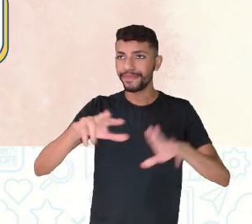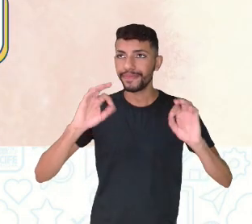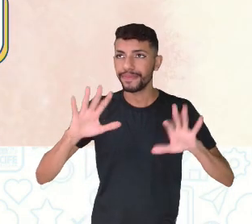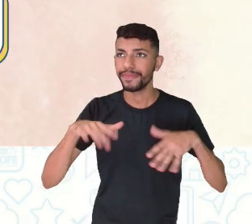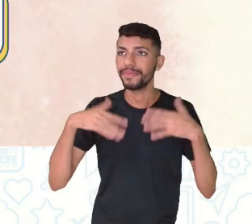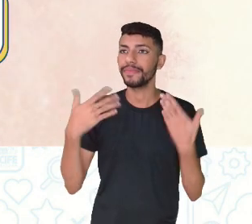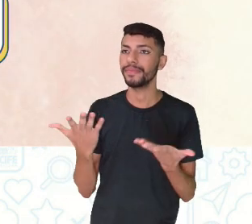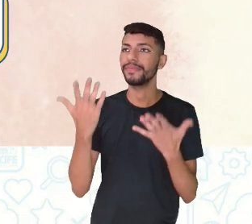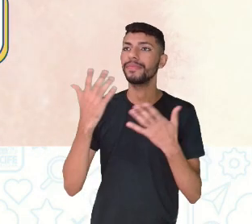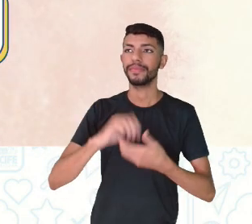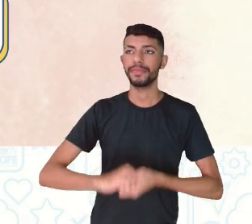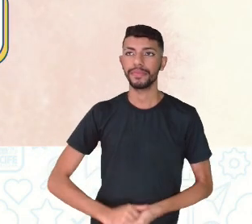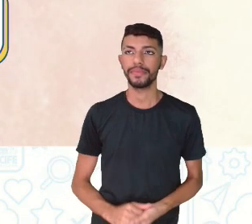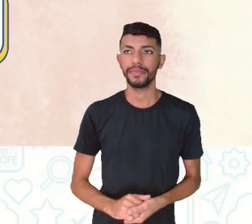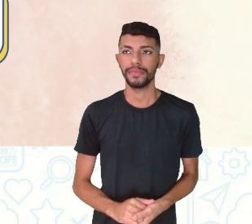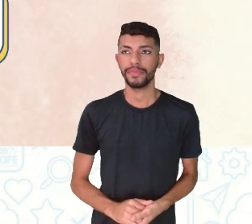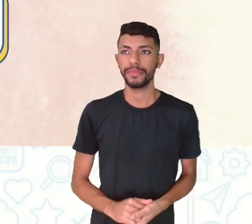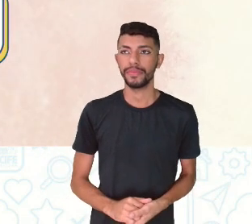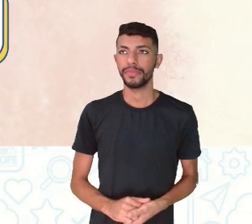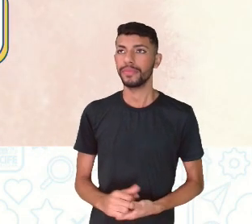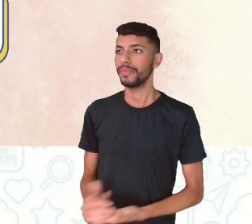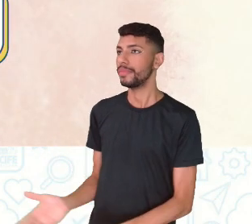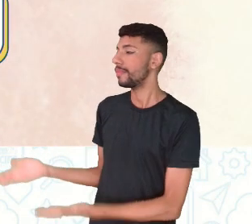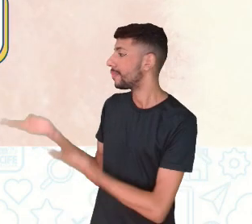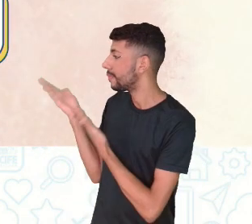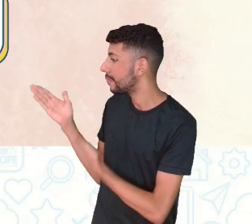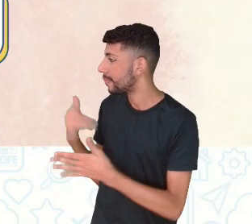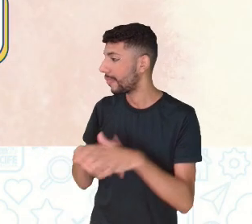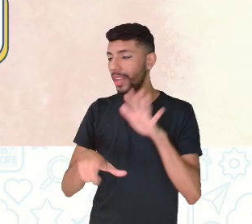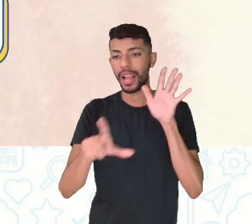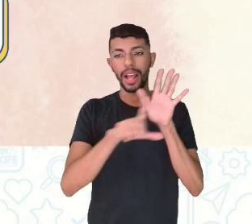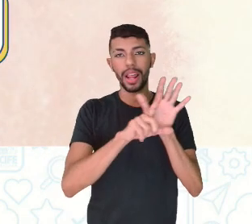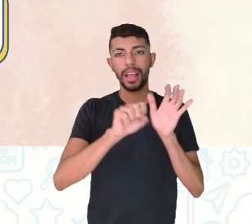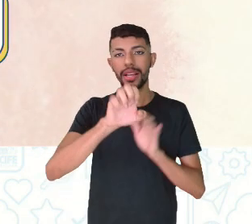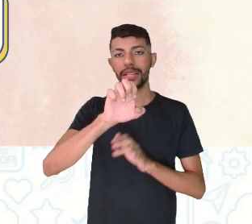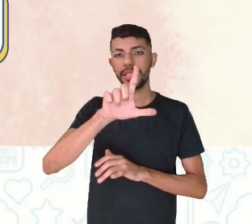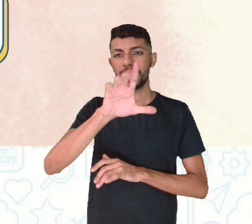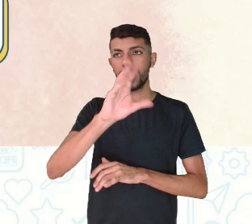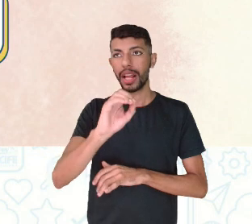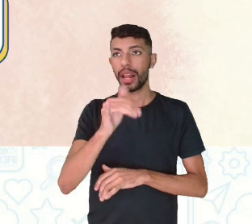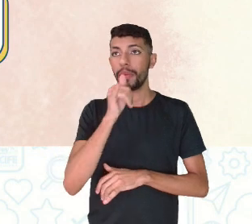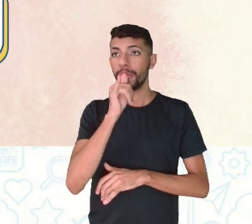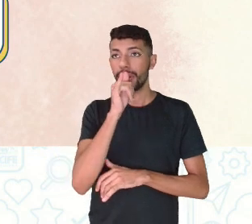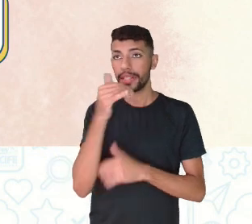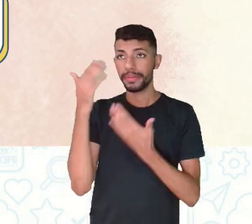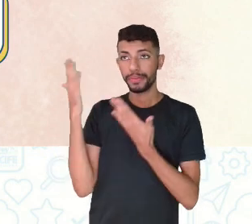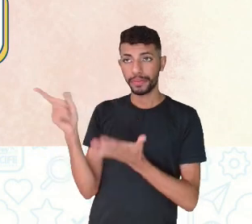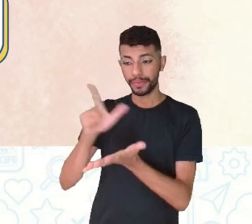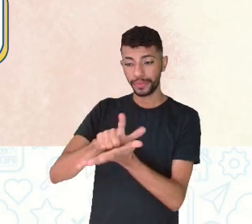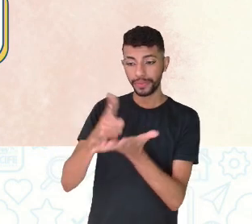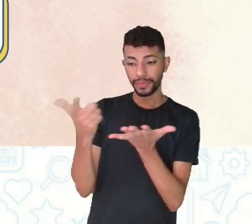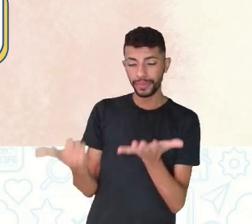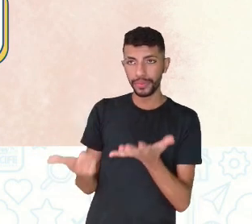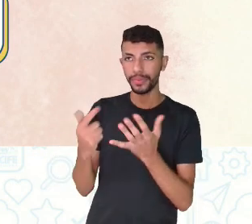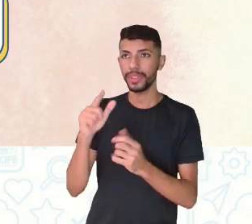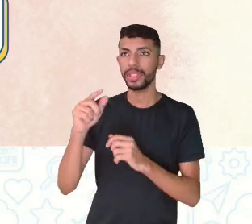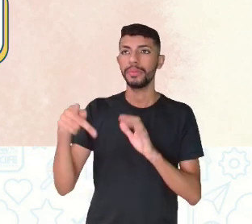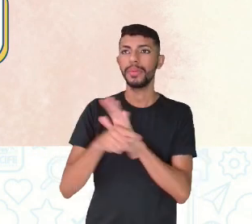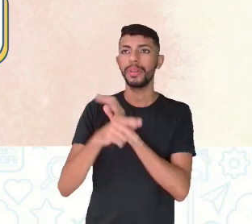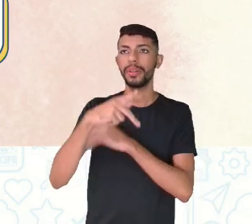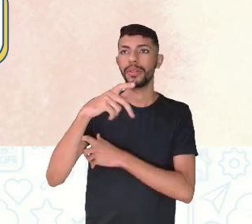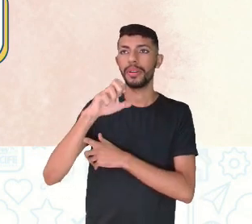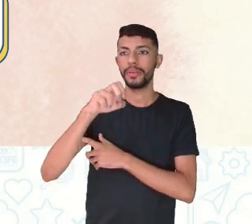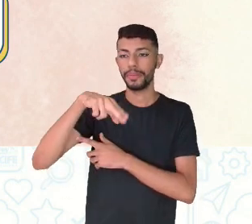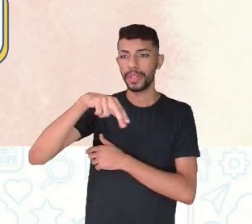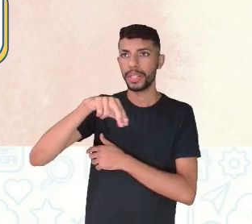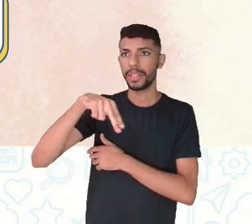sendo bastante aí. Olha aí, a lei do selo, né? Este jornal, por exemplo, aí da Pensilvânia,